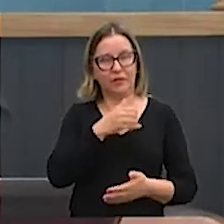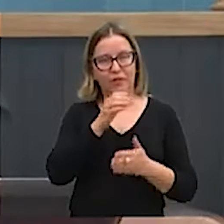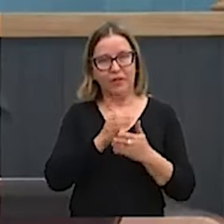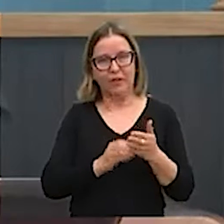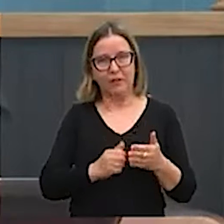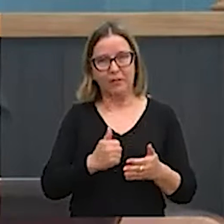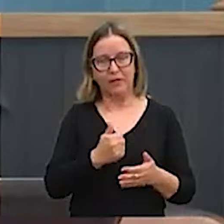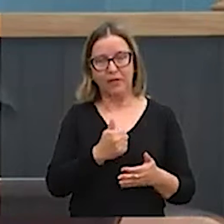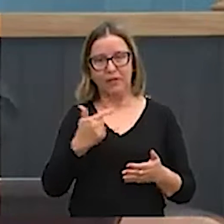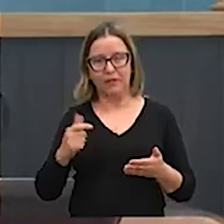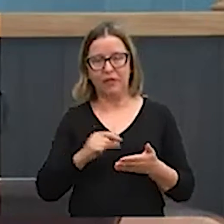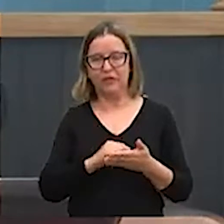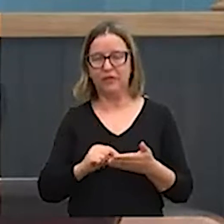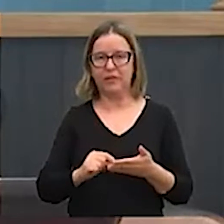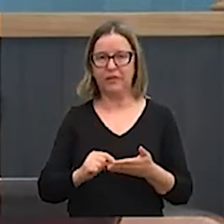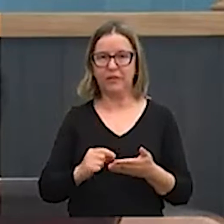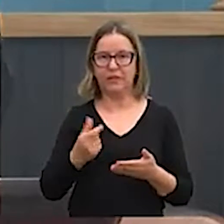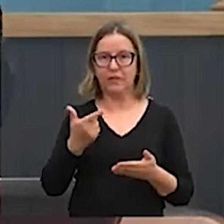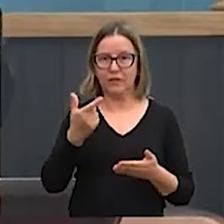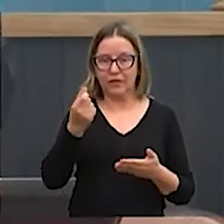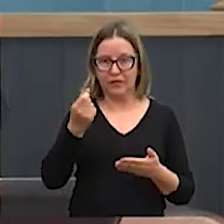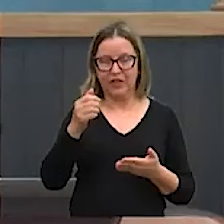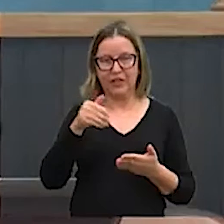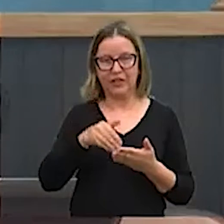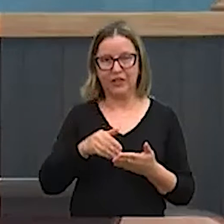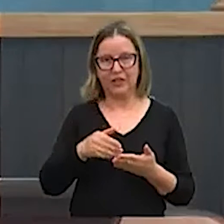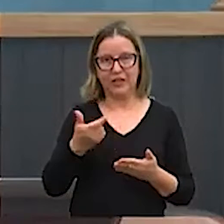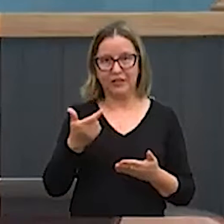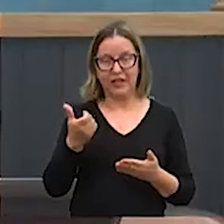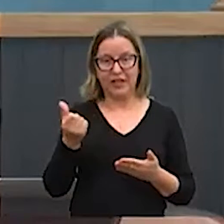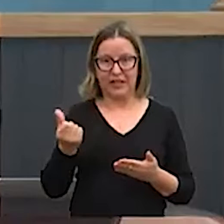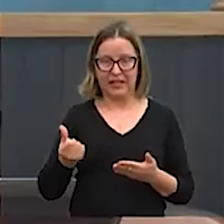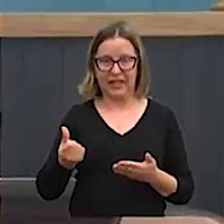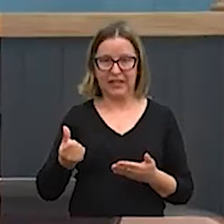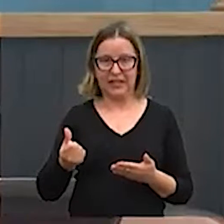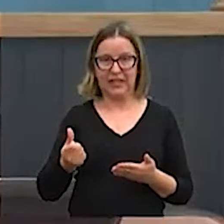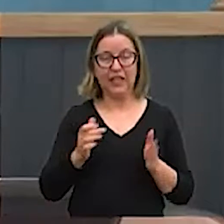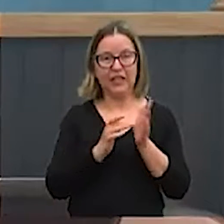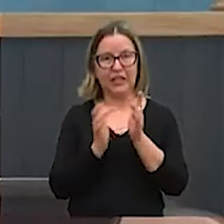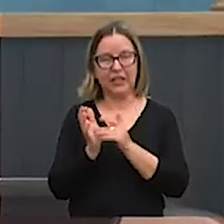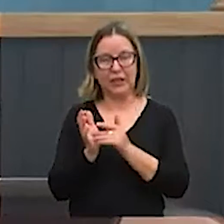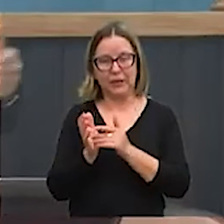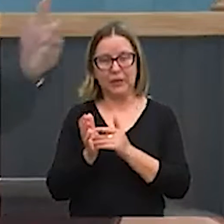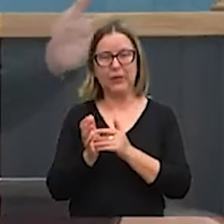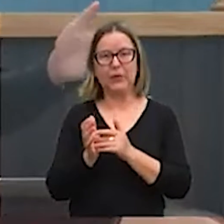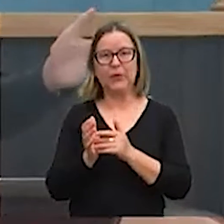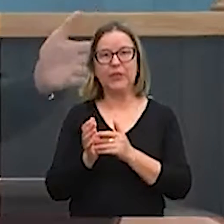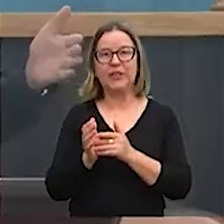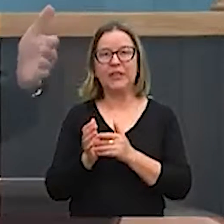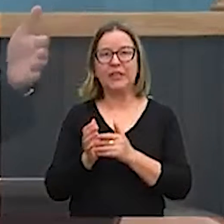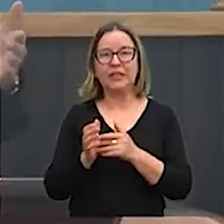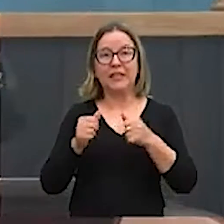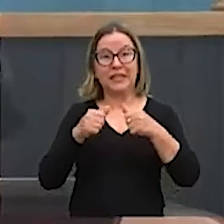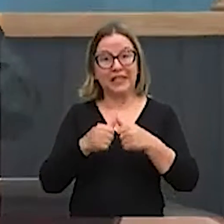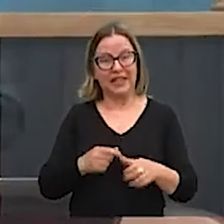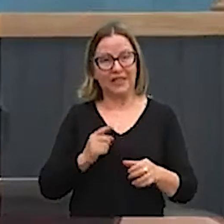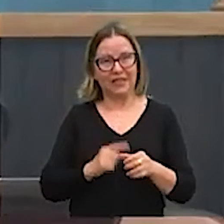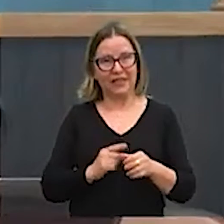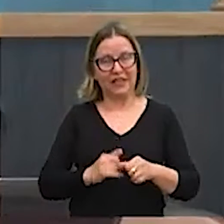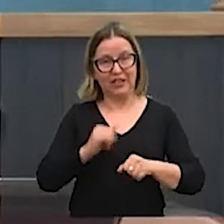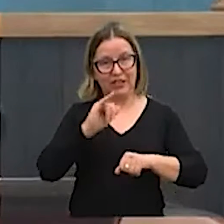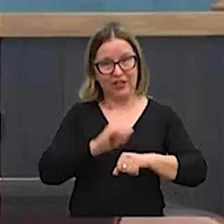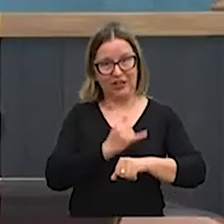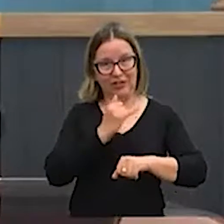que é Jesus na cidade de Jerusalém. ele entrou naquele domingo